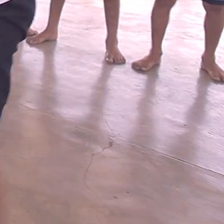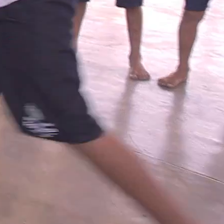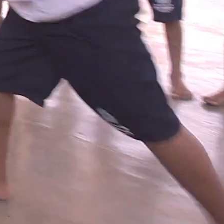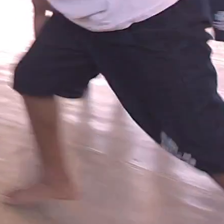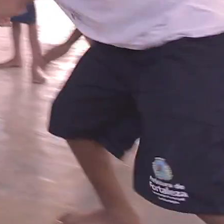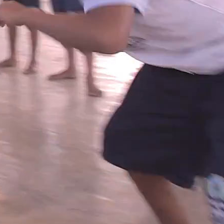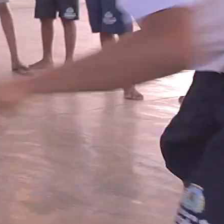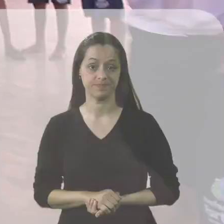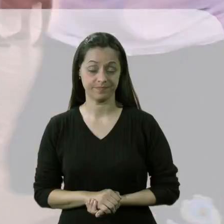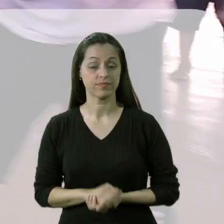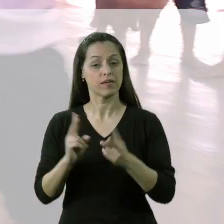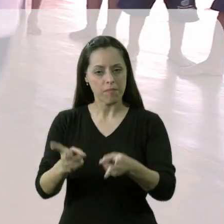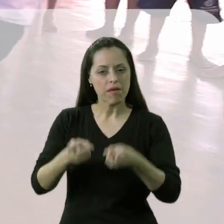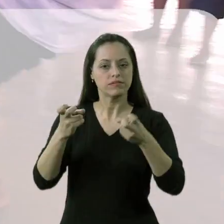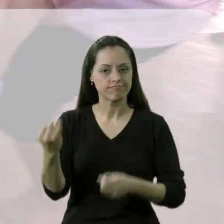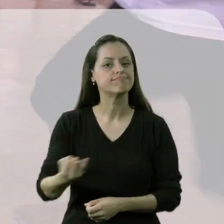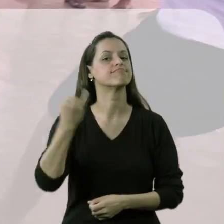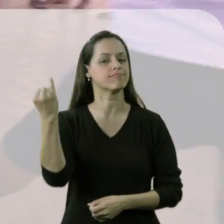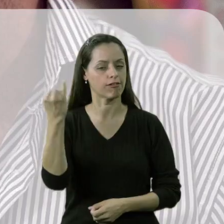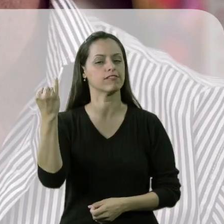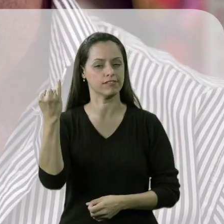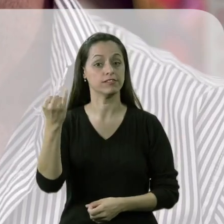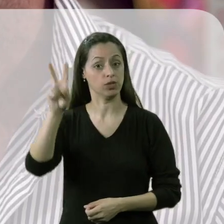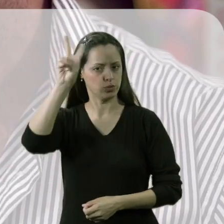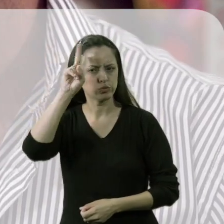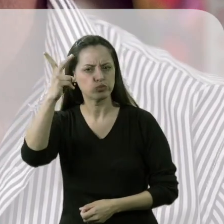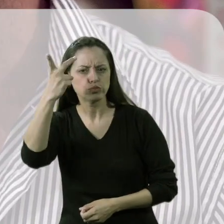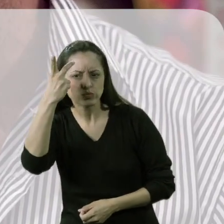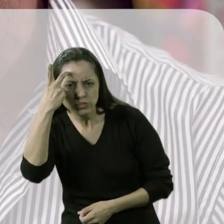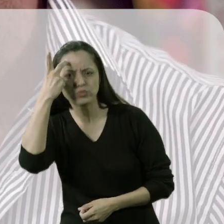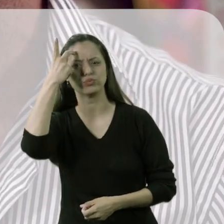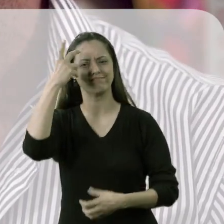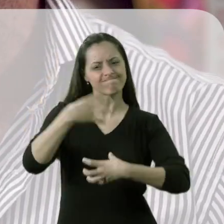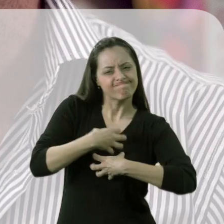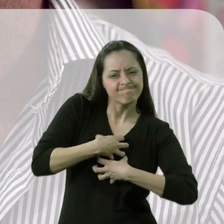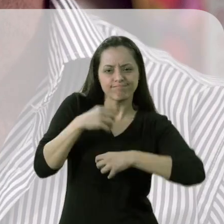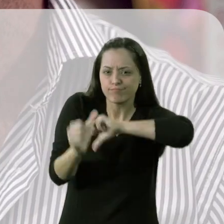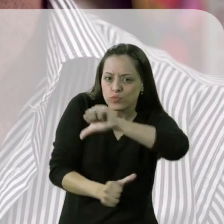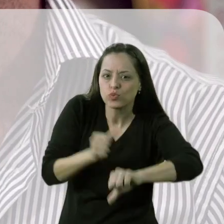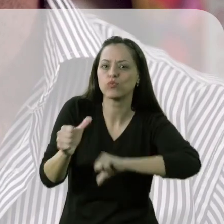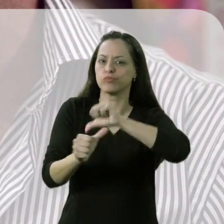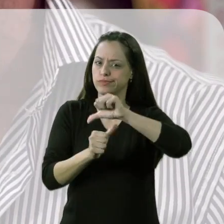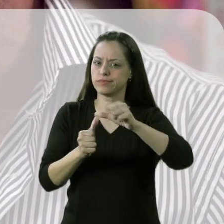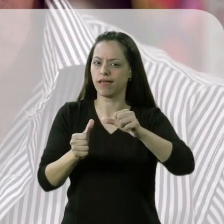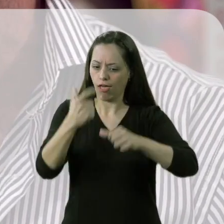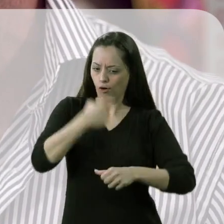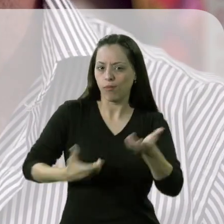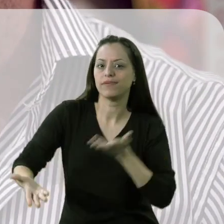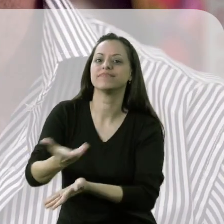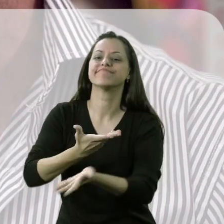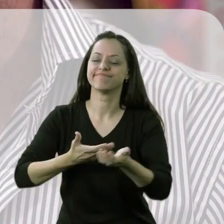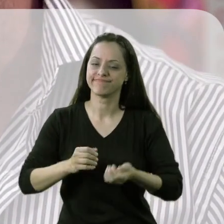Crianças jogam capoeira. Foi de total importância, mudança de paradigma, mudança de